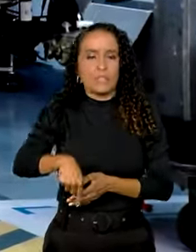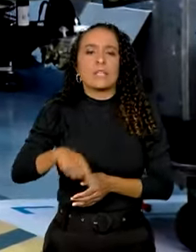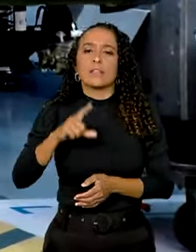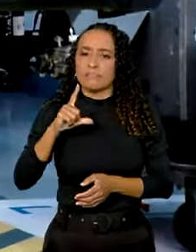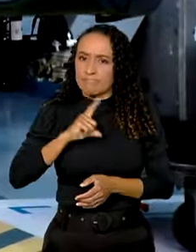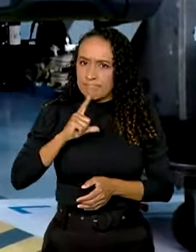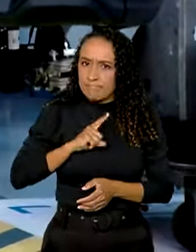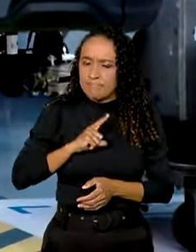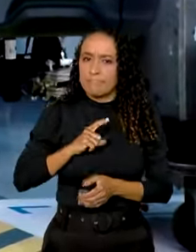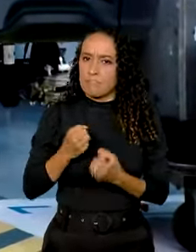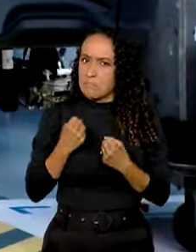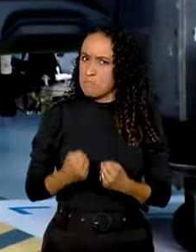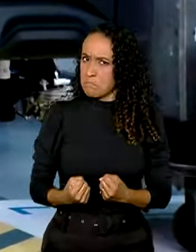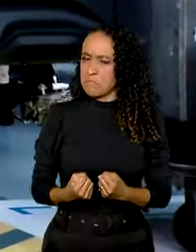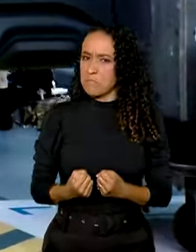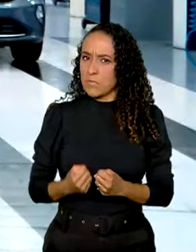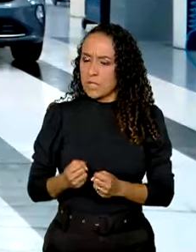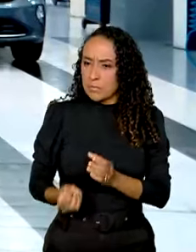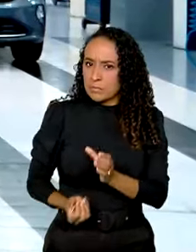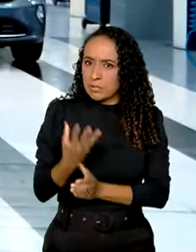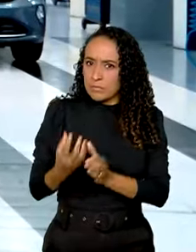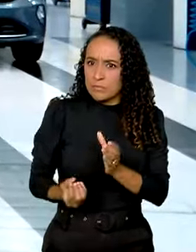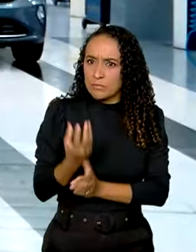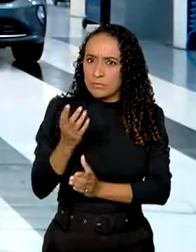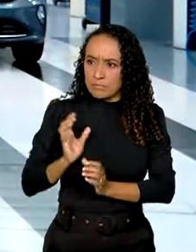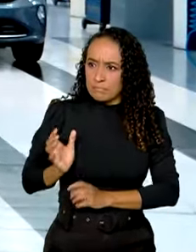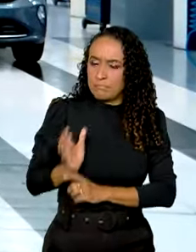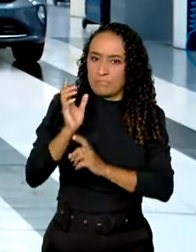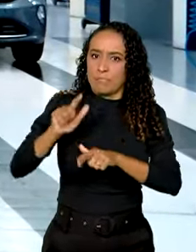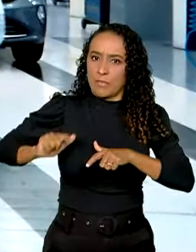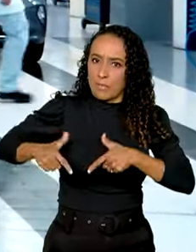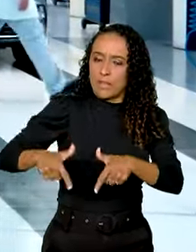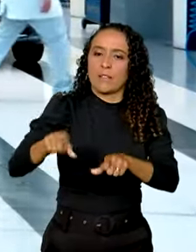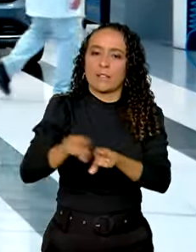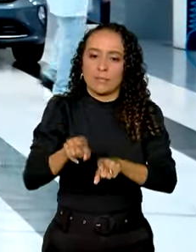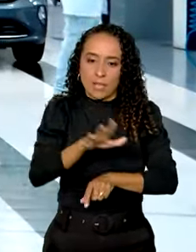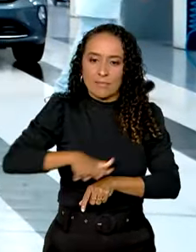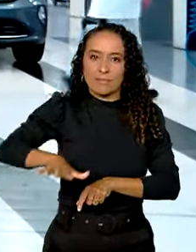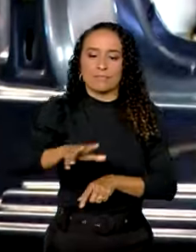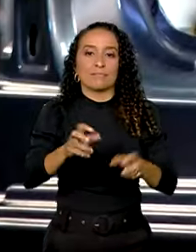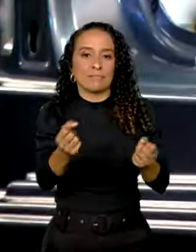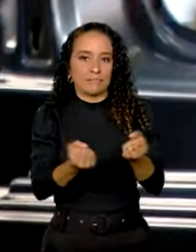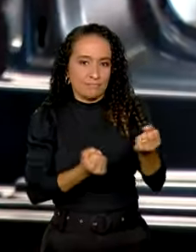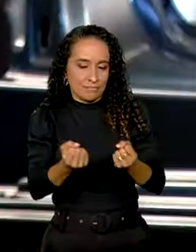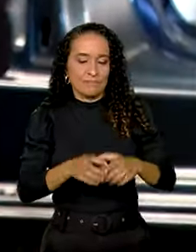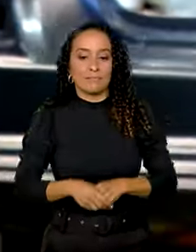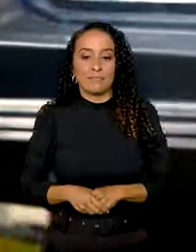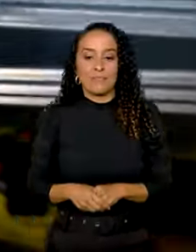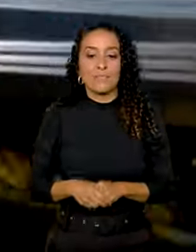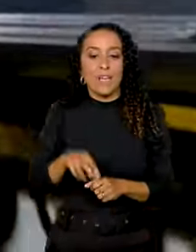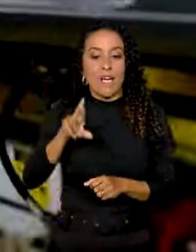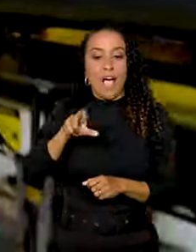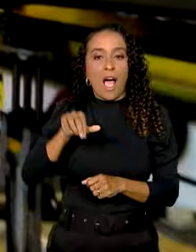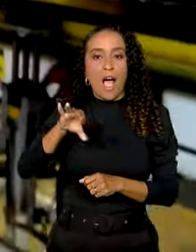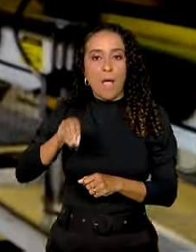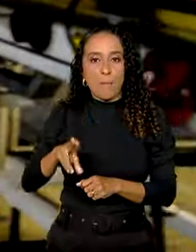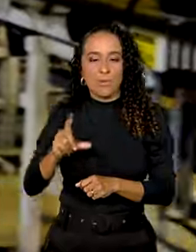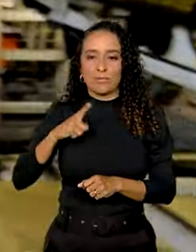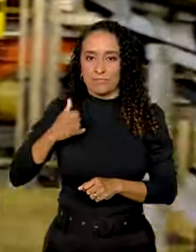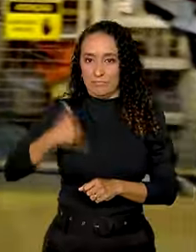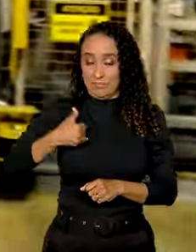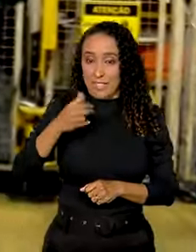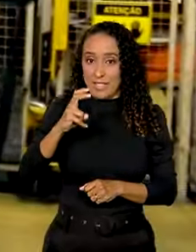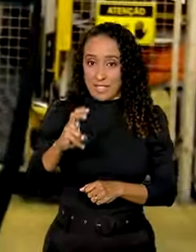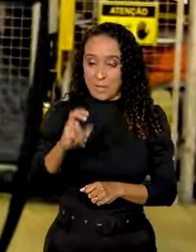um grande peso na geração de riqueza e de emprego na indústria automobilística. José Raimundo tem 54